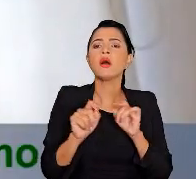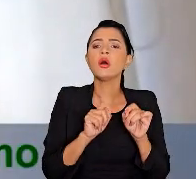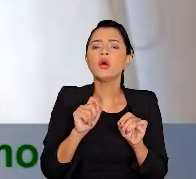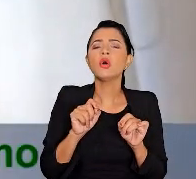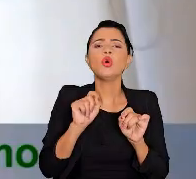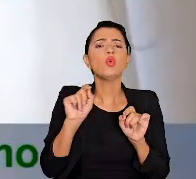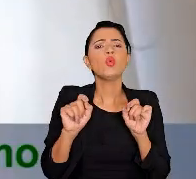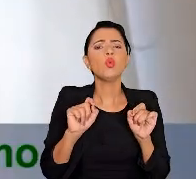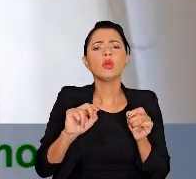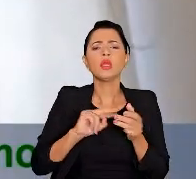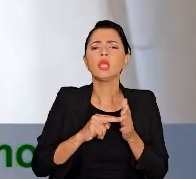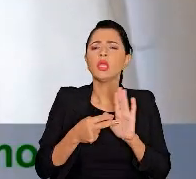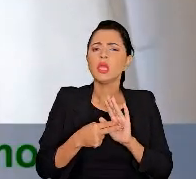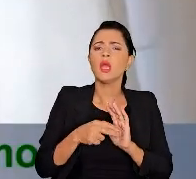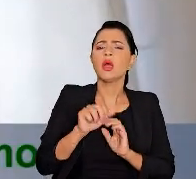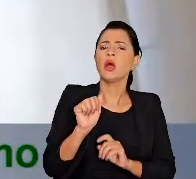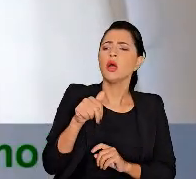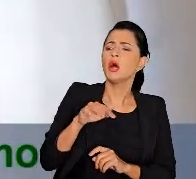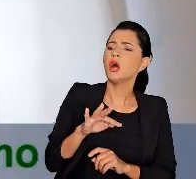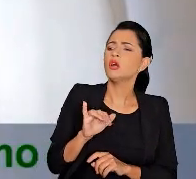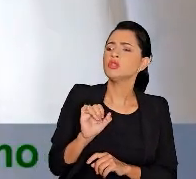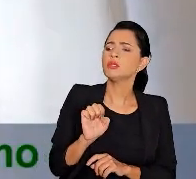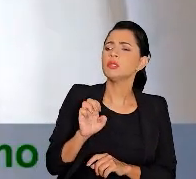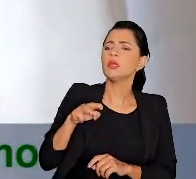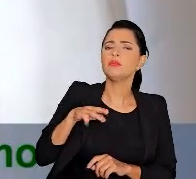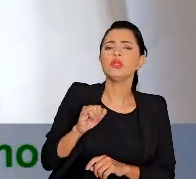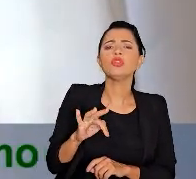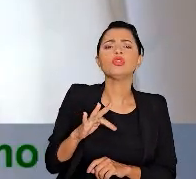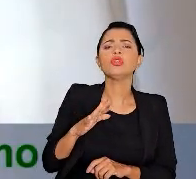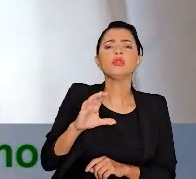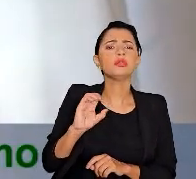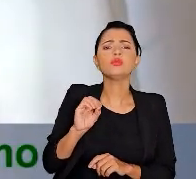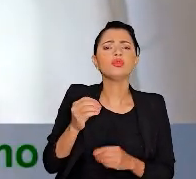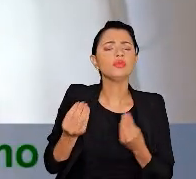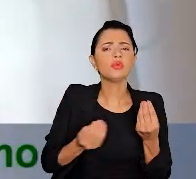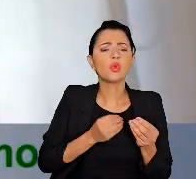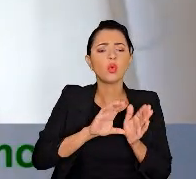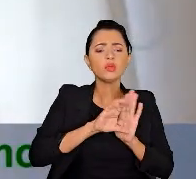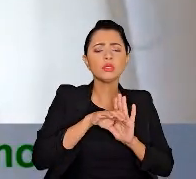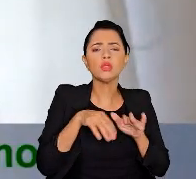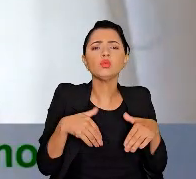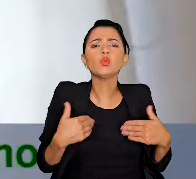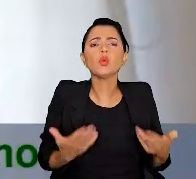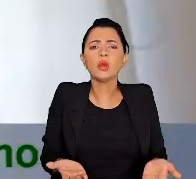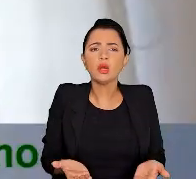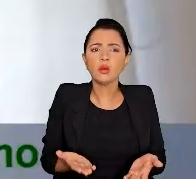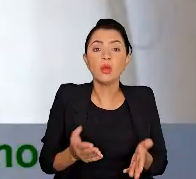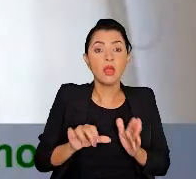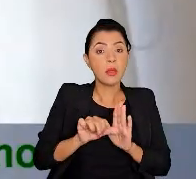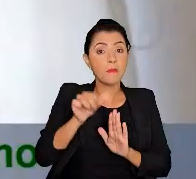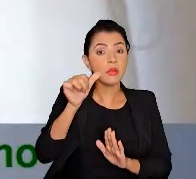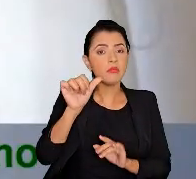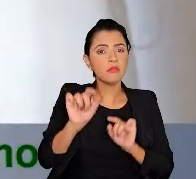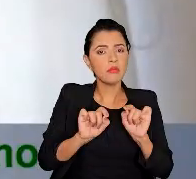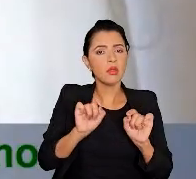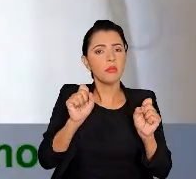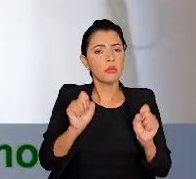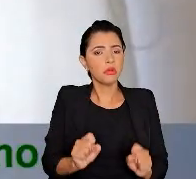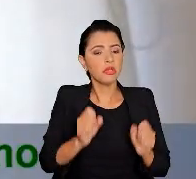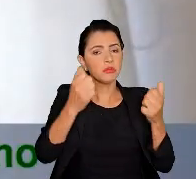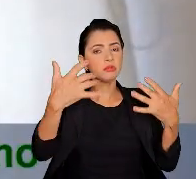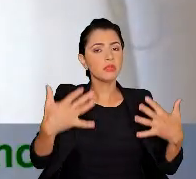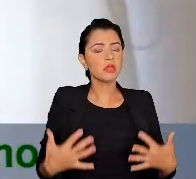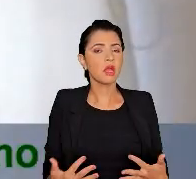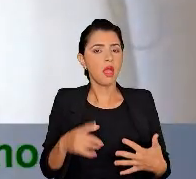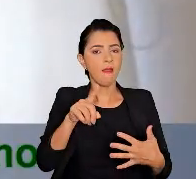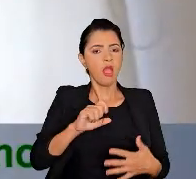que é o antissemitismo, né? Como podemos conceituá-lo? Em primeiro lugar, podemos defini-lo como um